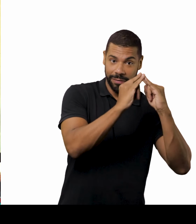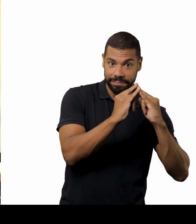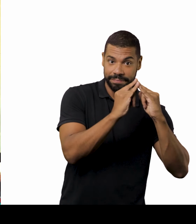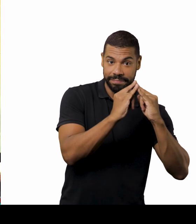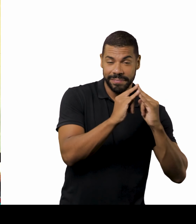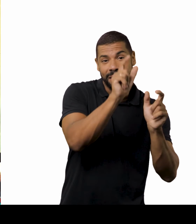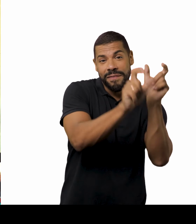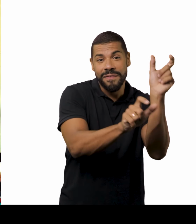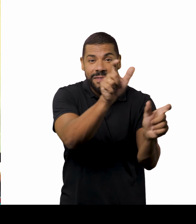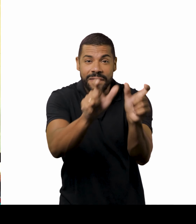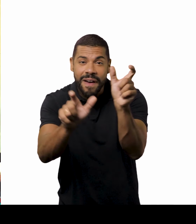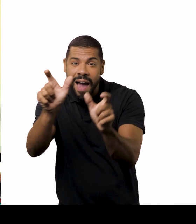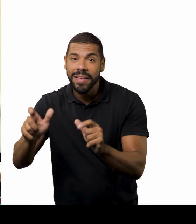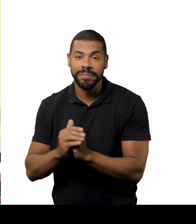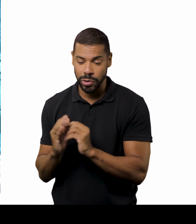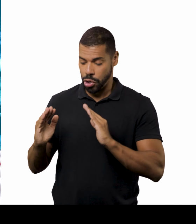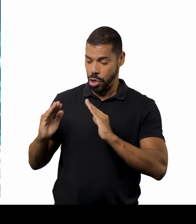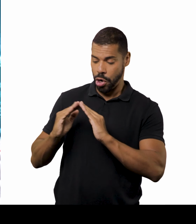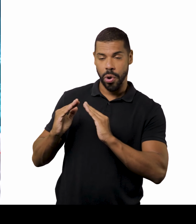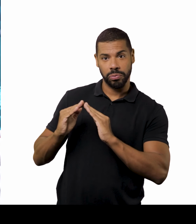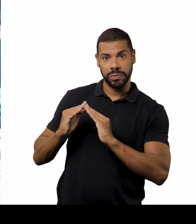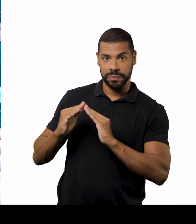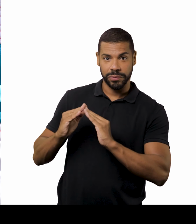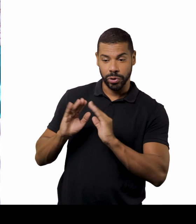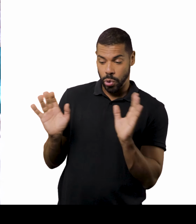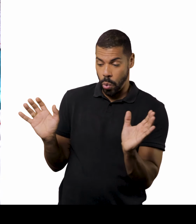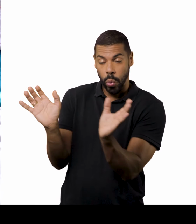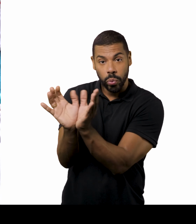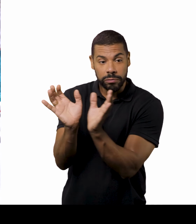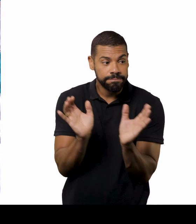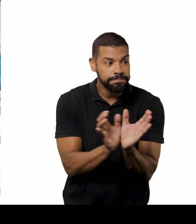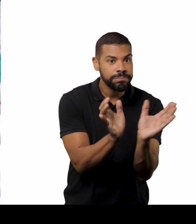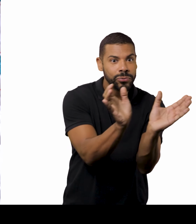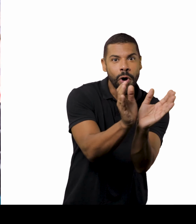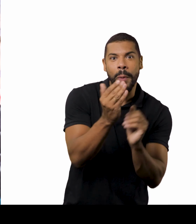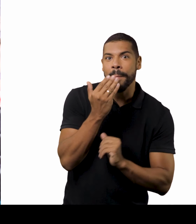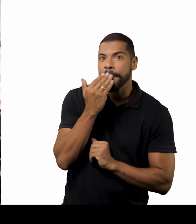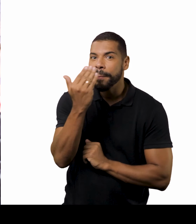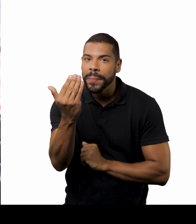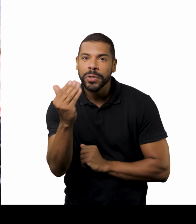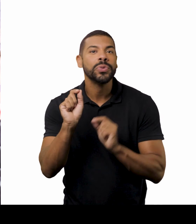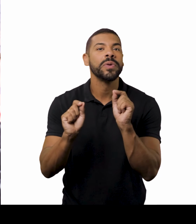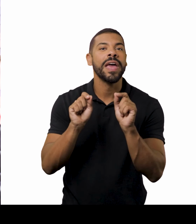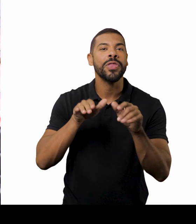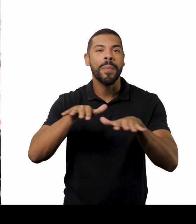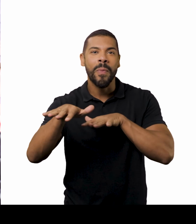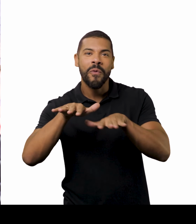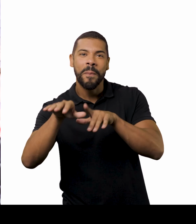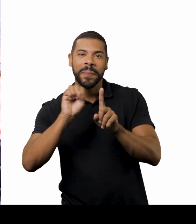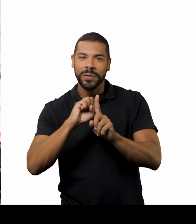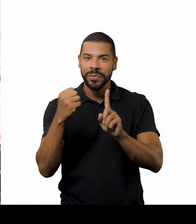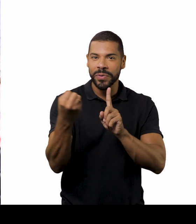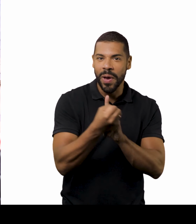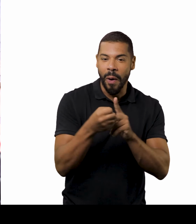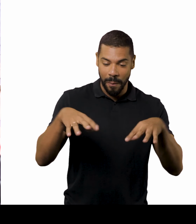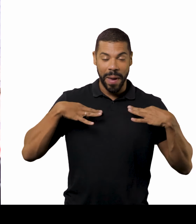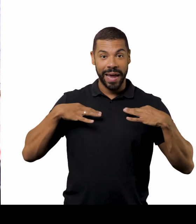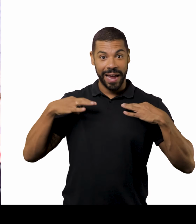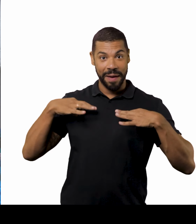muitas pessoas trans vivem em abrigo. Eu queria fazer esse trabalho em coletivo. Pedir pra galera dos movimentos sociais me